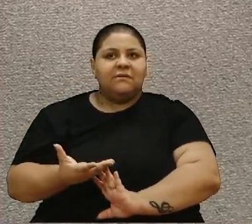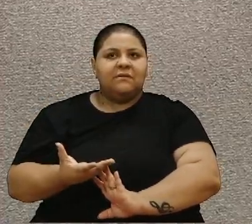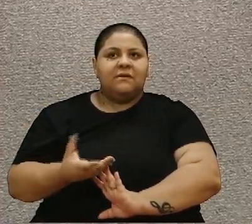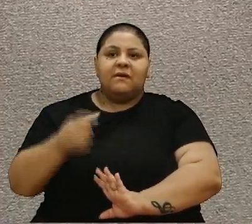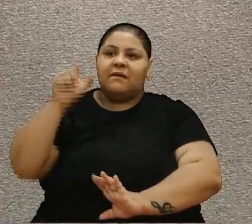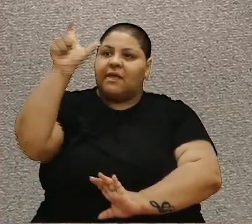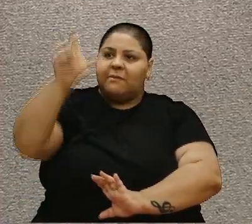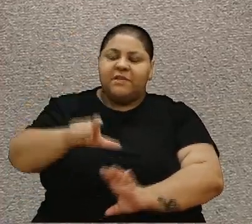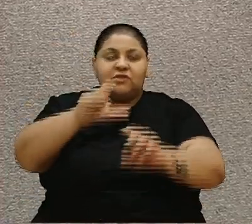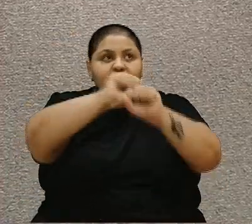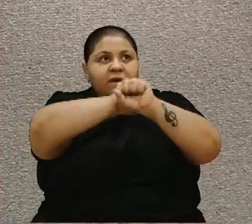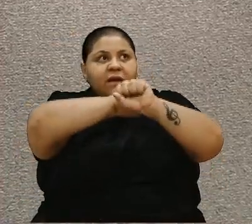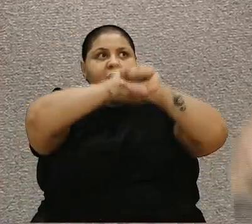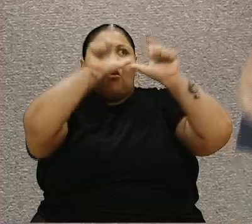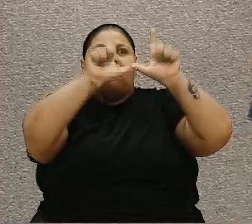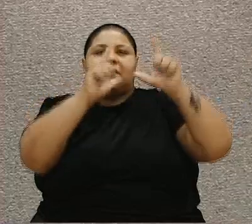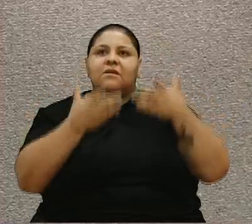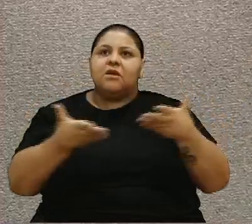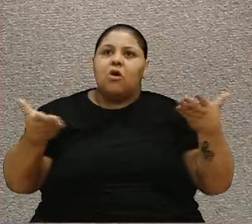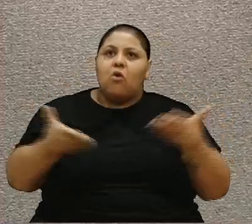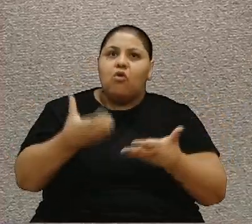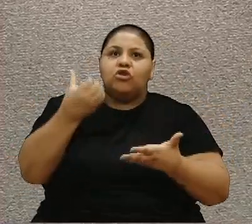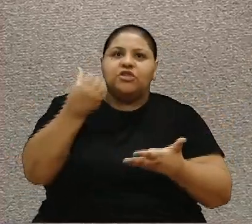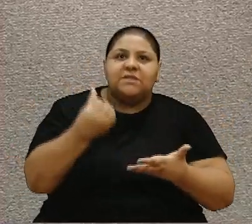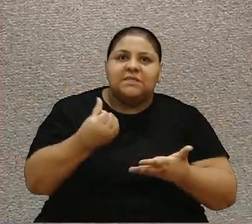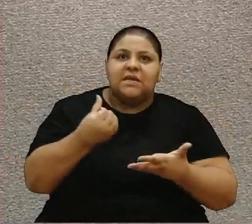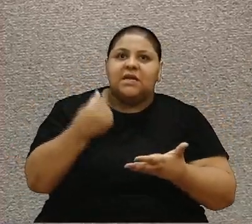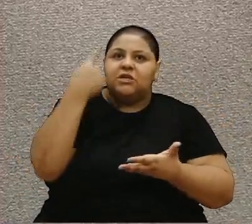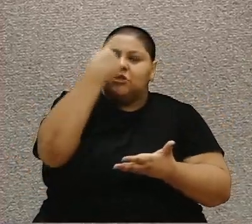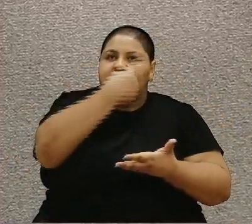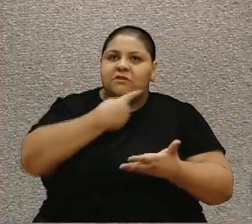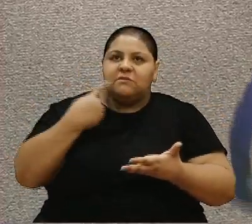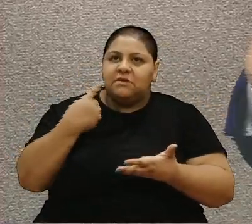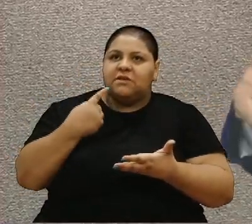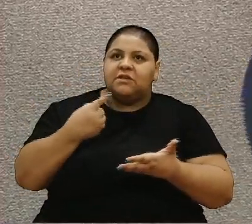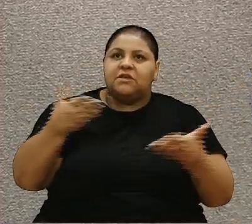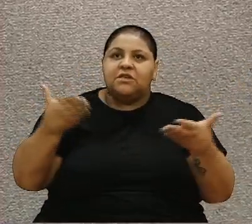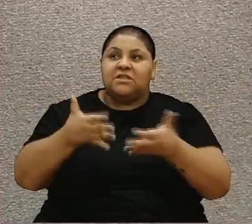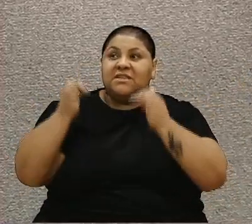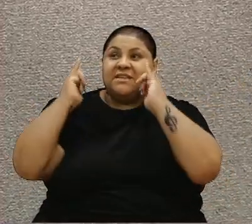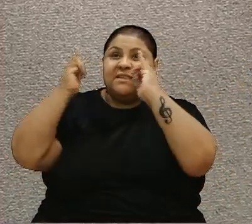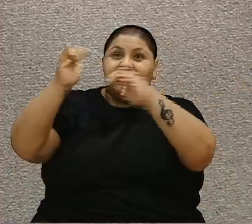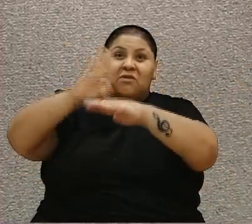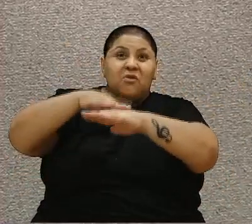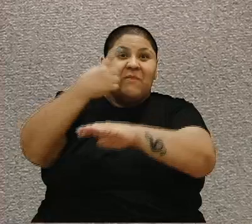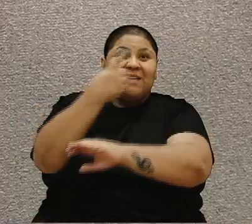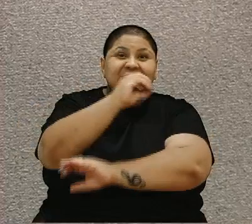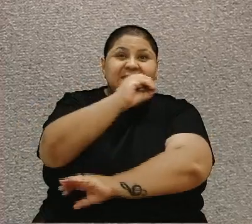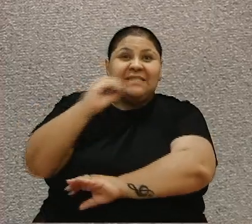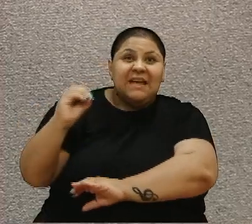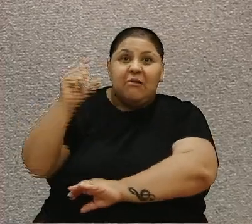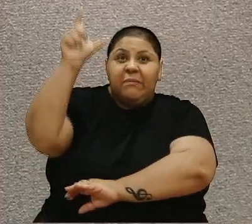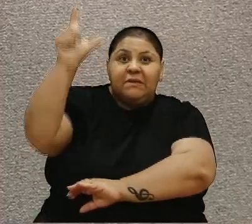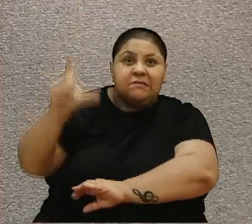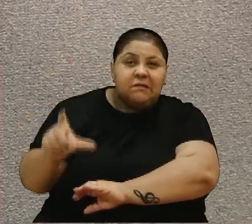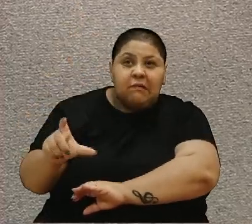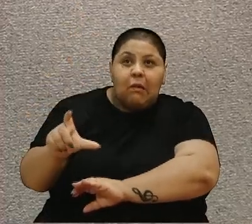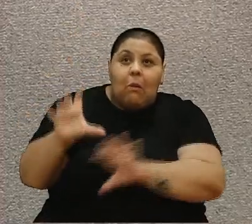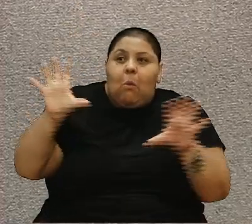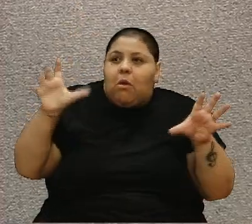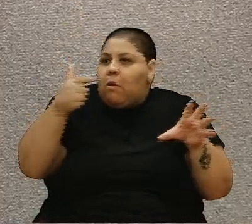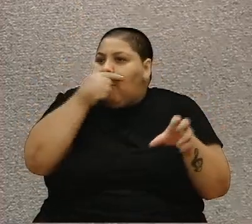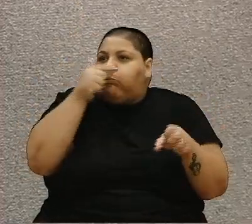acorda cedo todo dia, que hoje às 6h30 da manhã estava naquele ônibus com mais de 100 pessoas,